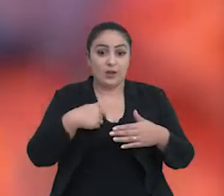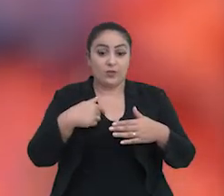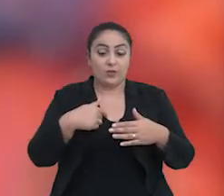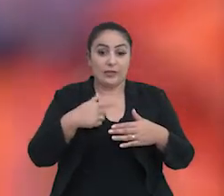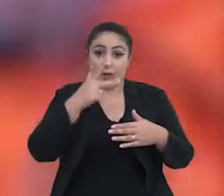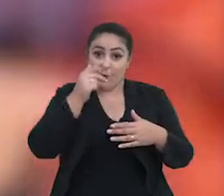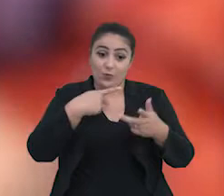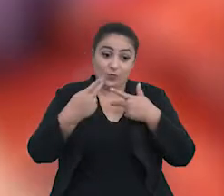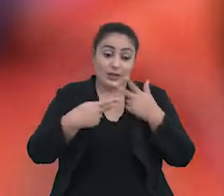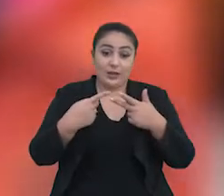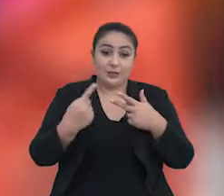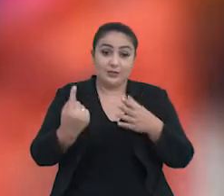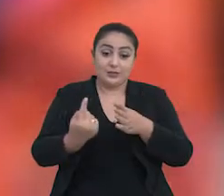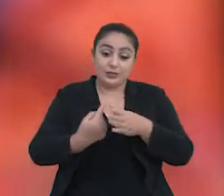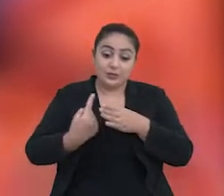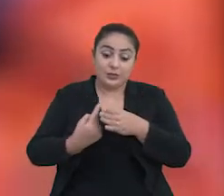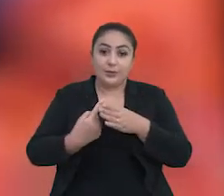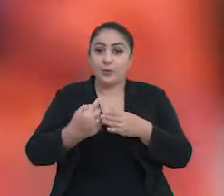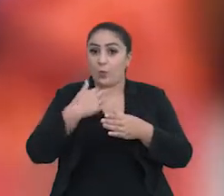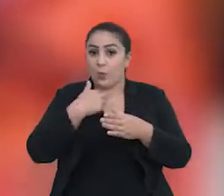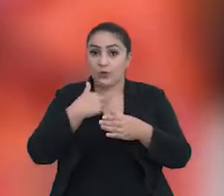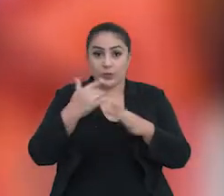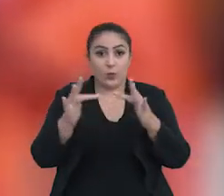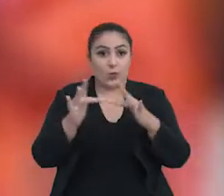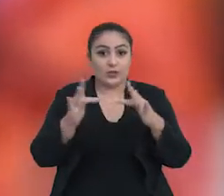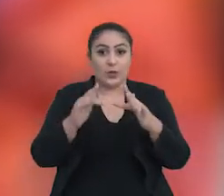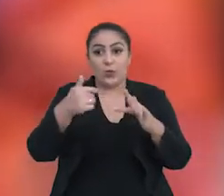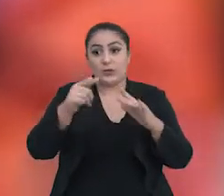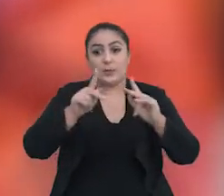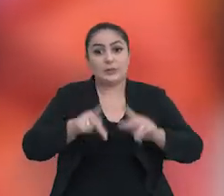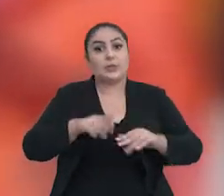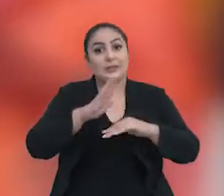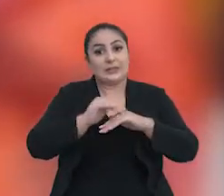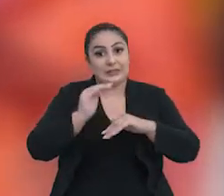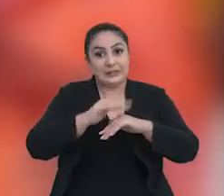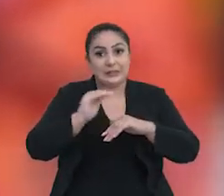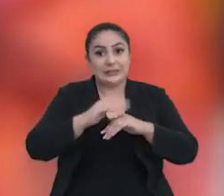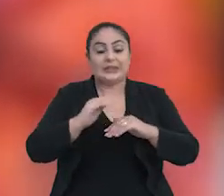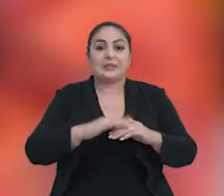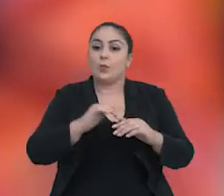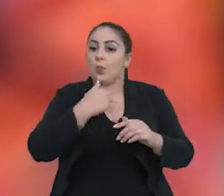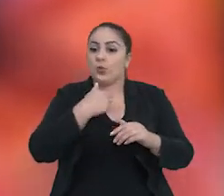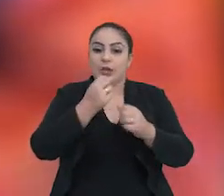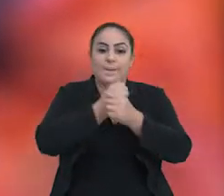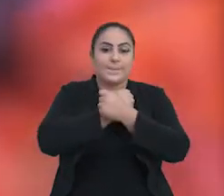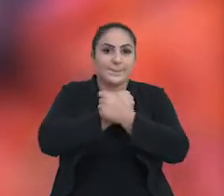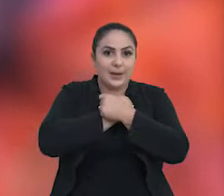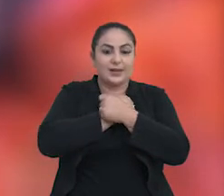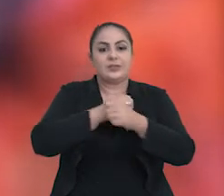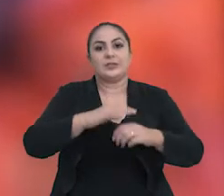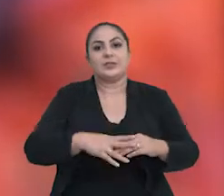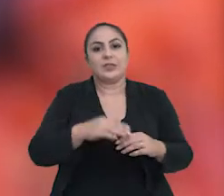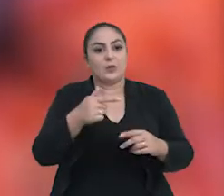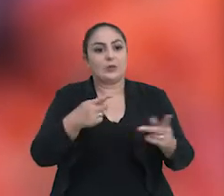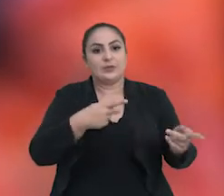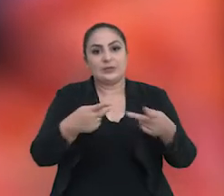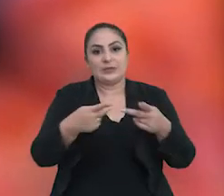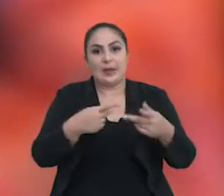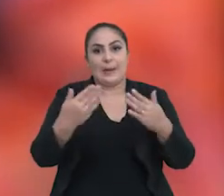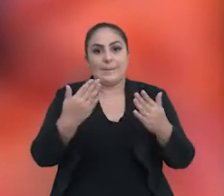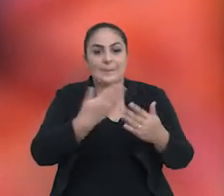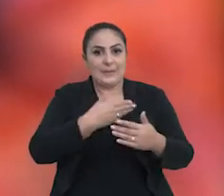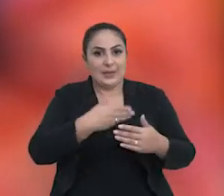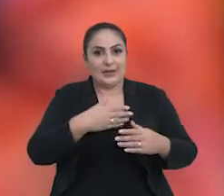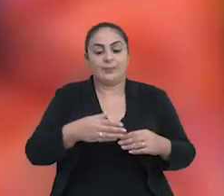fiquei, como eu disse para vocês, em reclusão, não podendo ver as pessoas queridas, não poder dar um abraço, não visitar